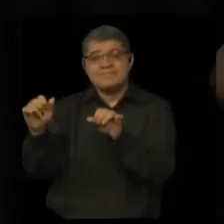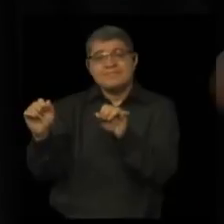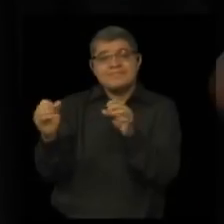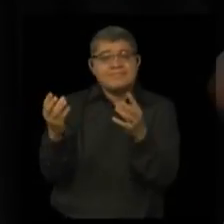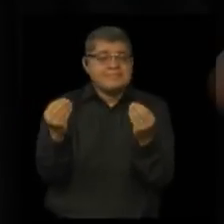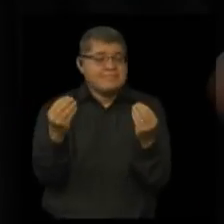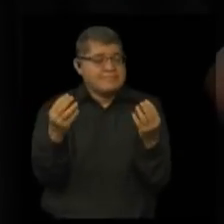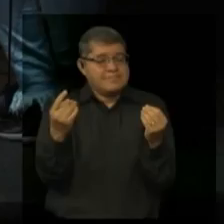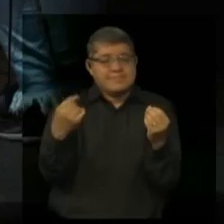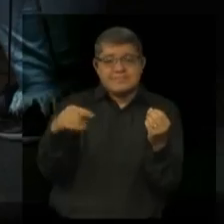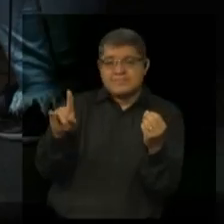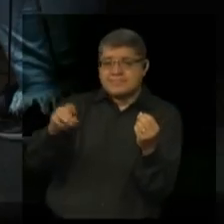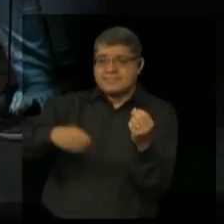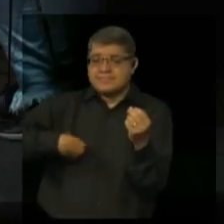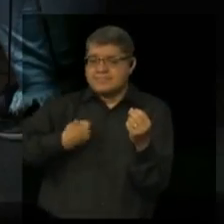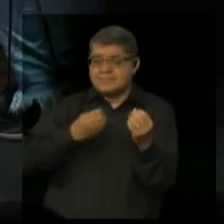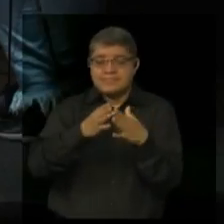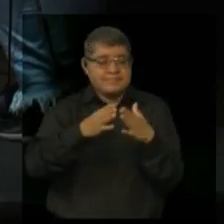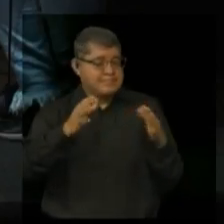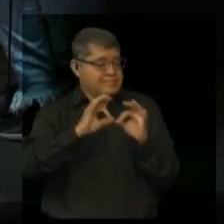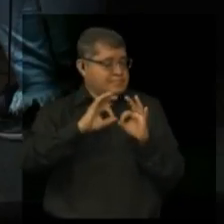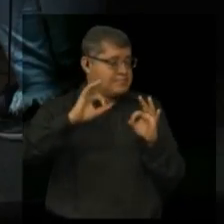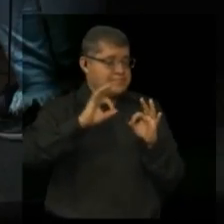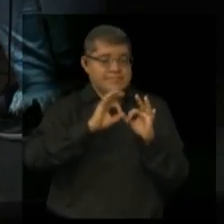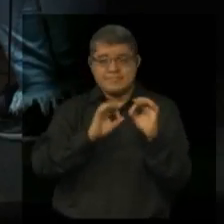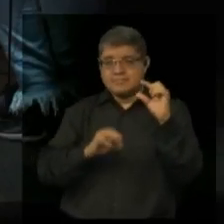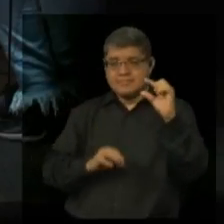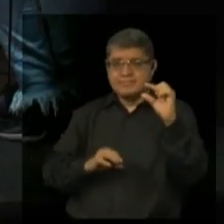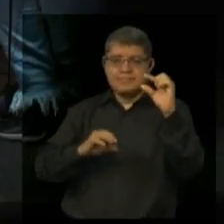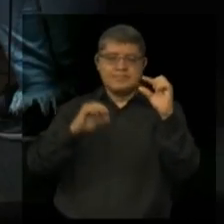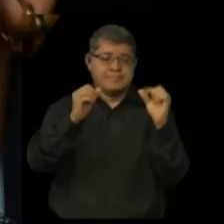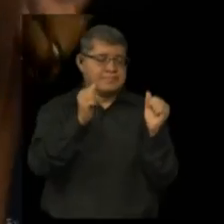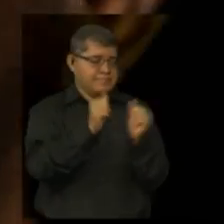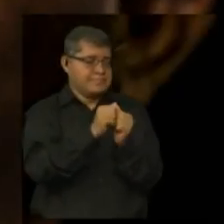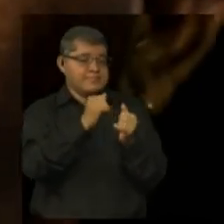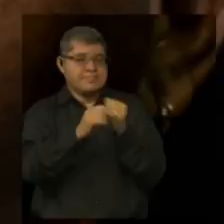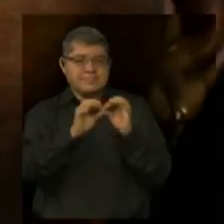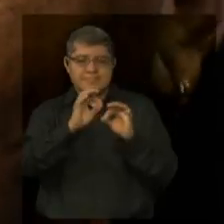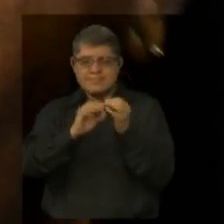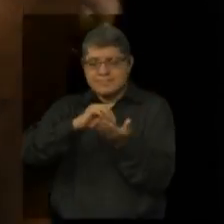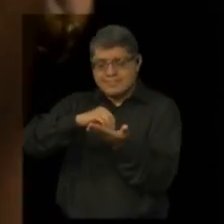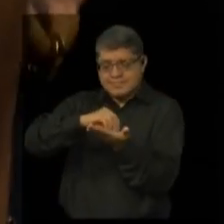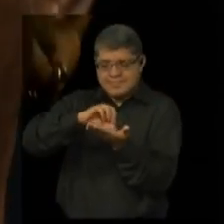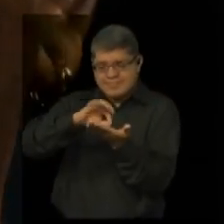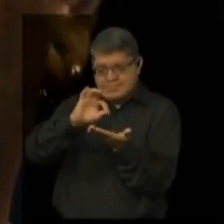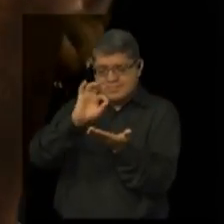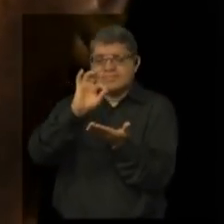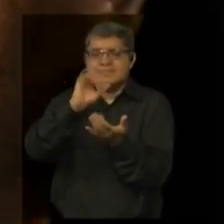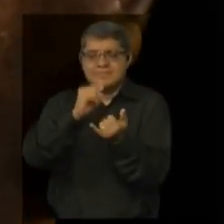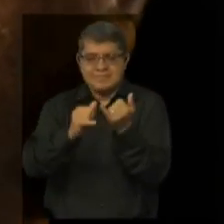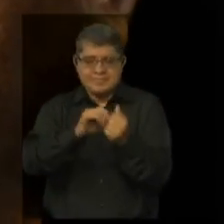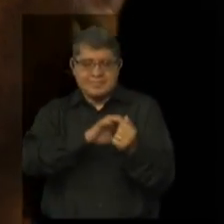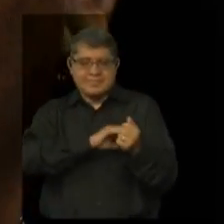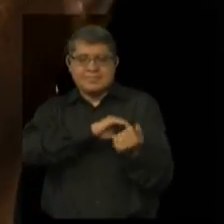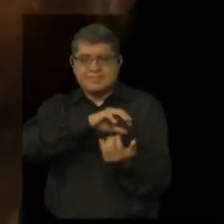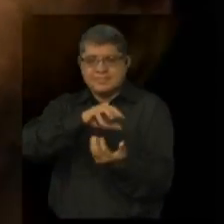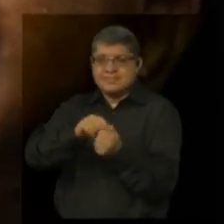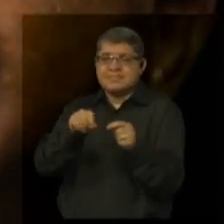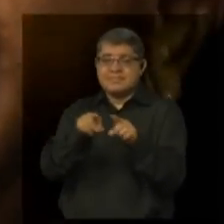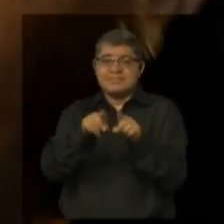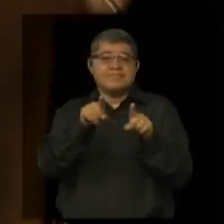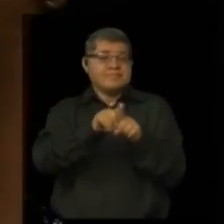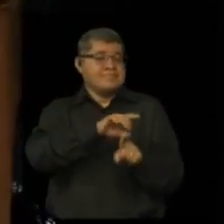Tanto quanto a imensidão, pequeno como um grão. Assim meu amor assim